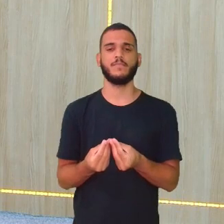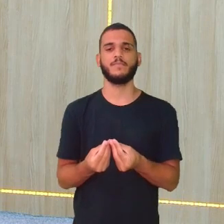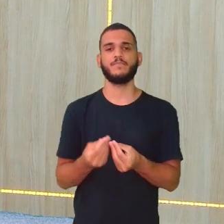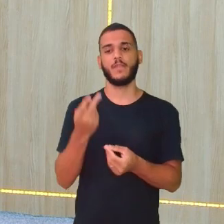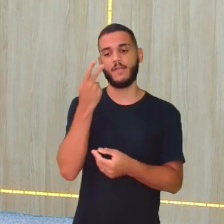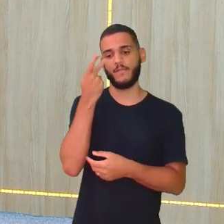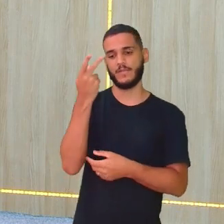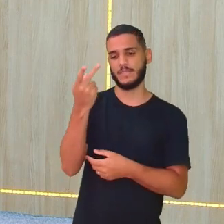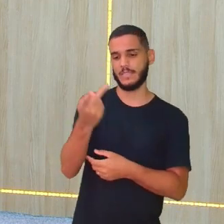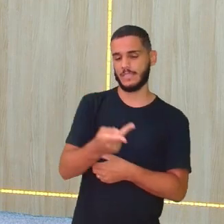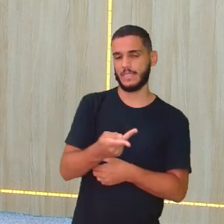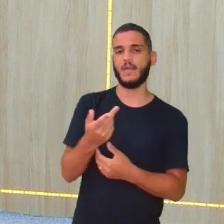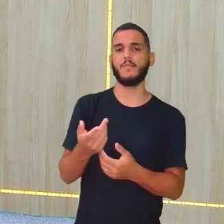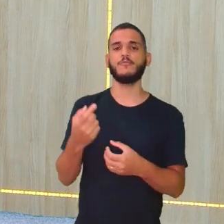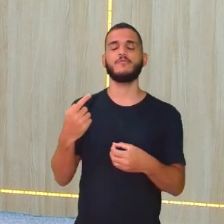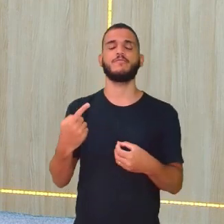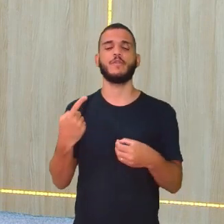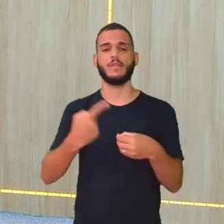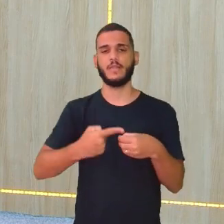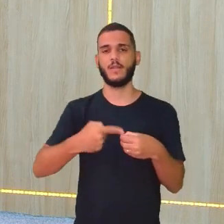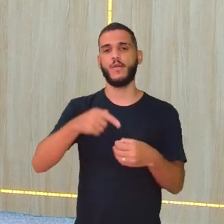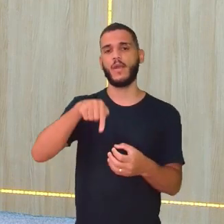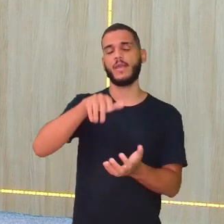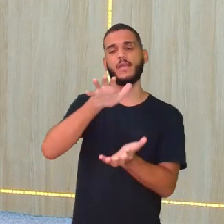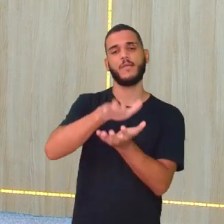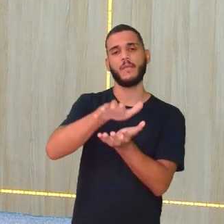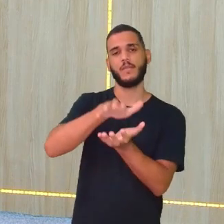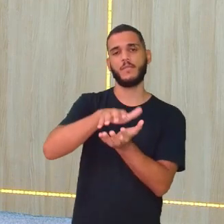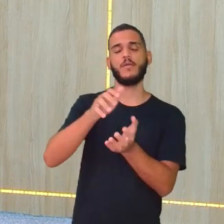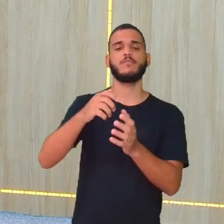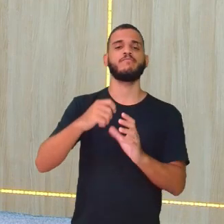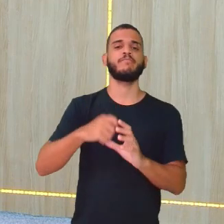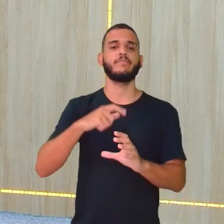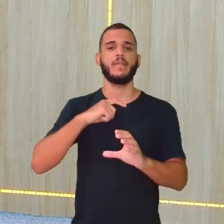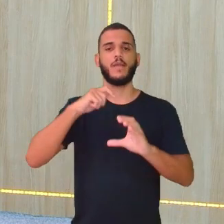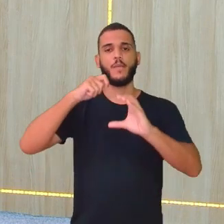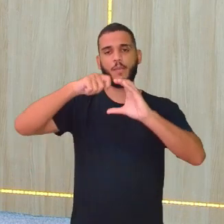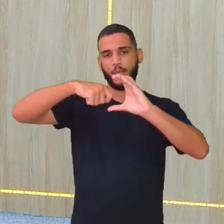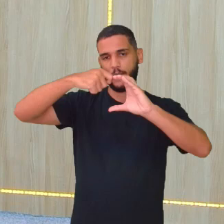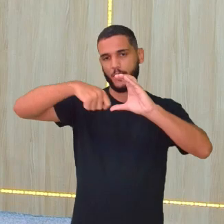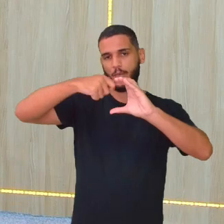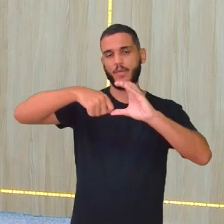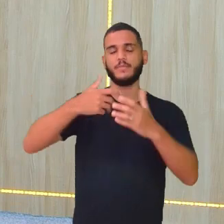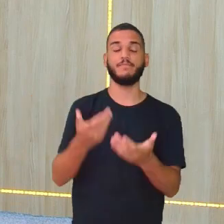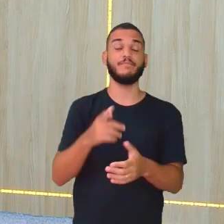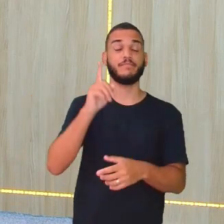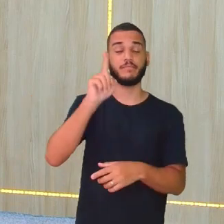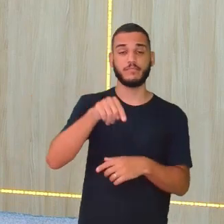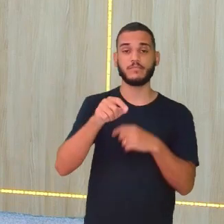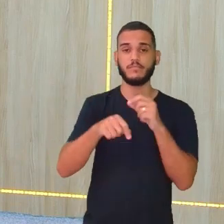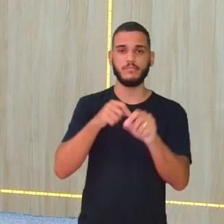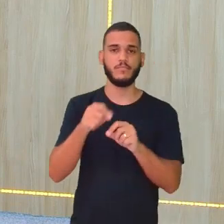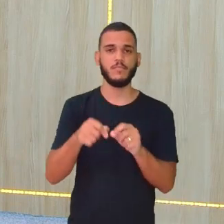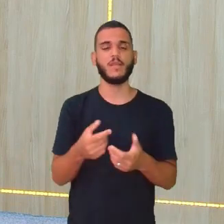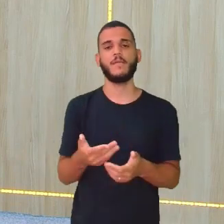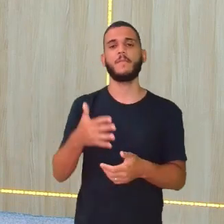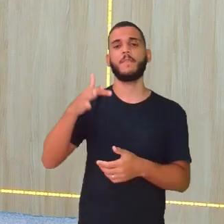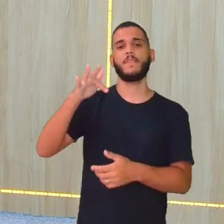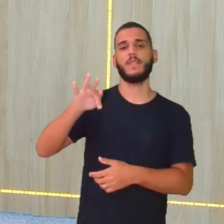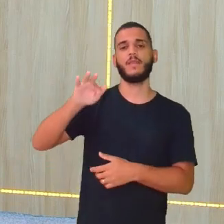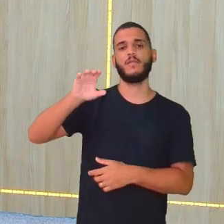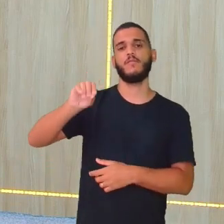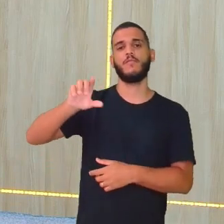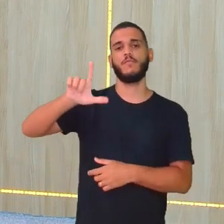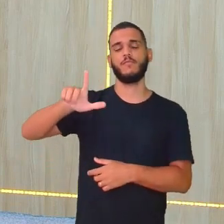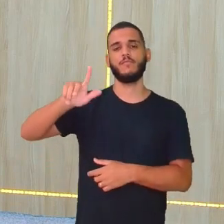José do Egito, né, no sertão de Pernambuco, Pajeú de Pernambuco, gravou, que é Folha de Agave, que é um episódio bem forte, assim, Nossa, esse